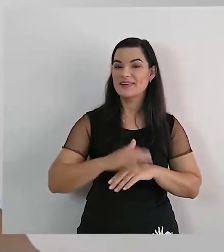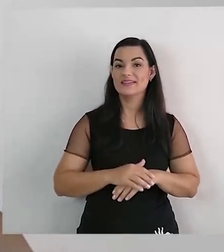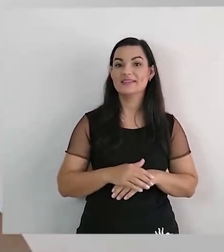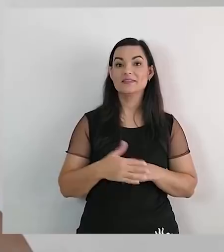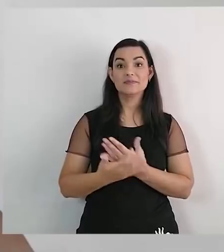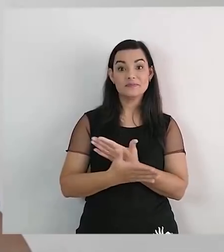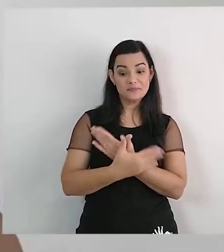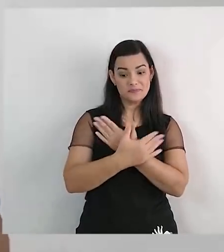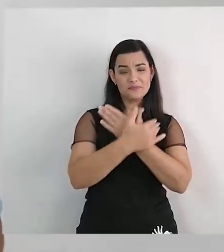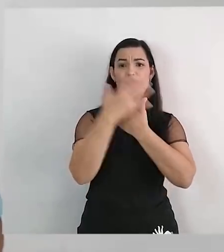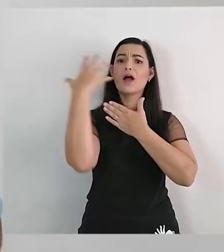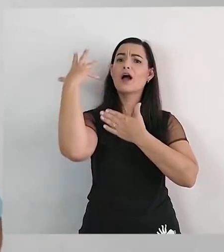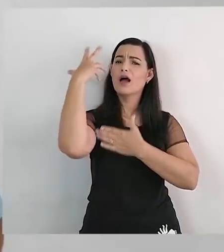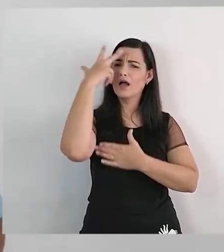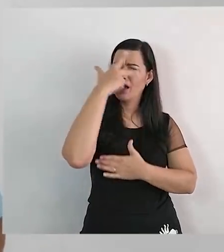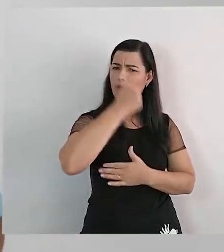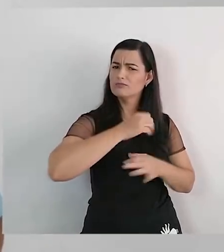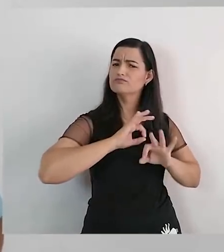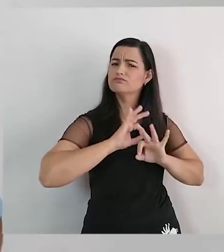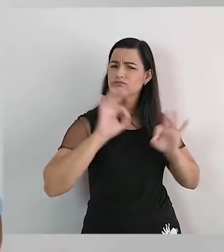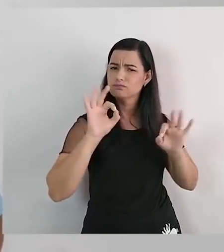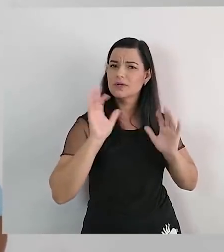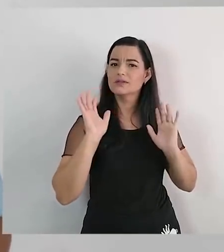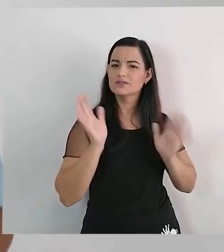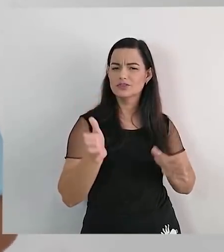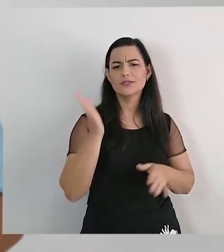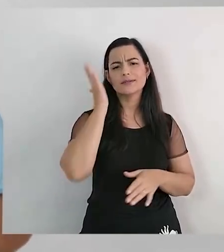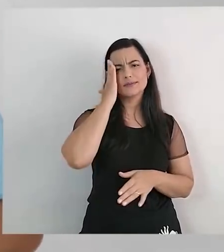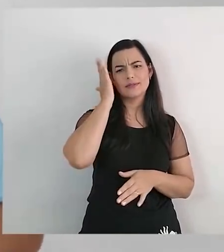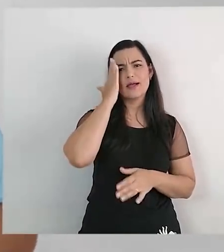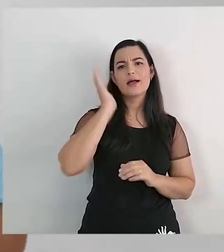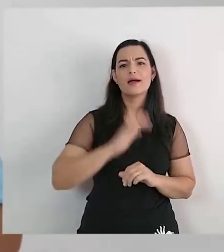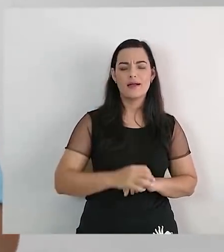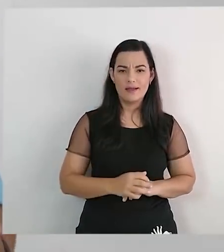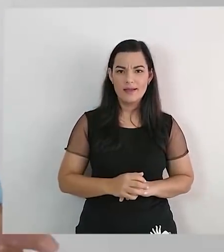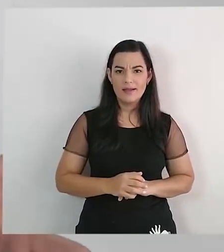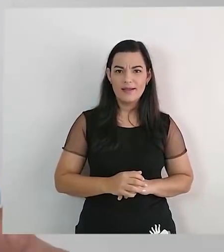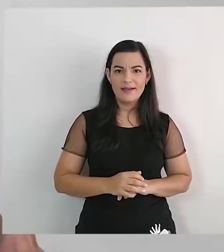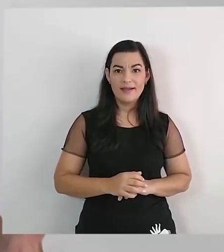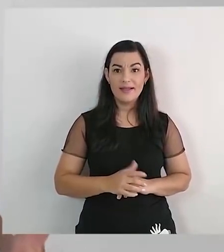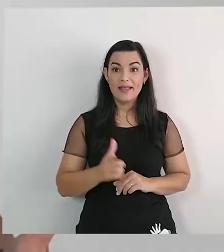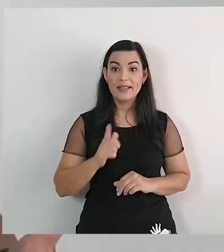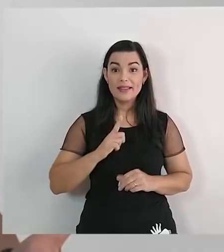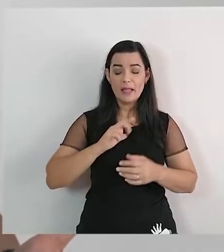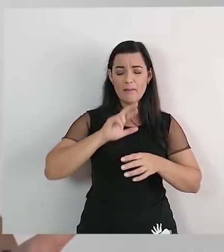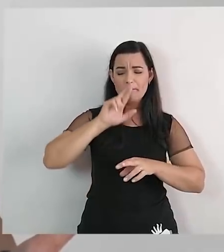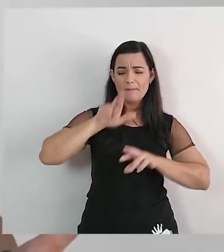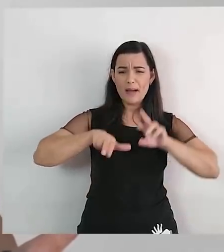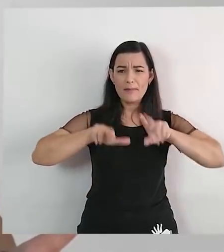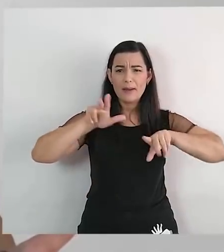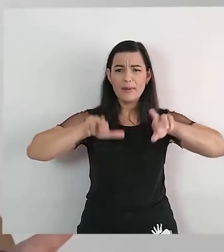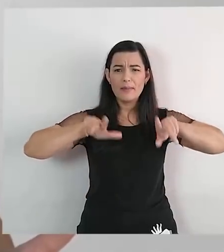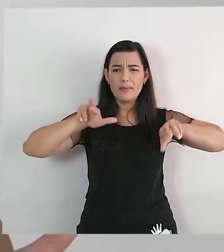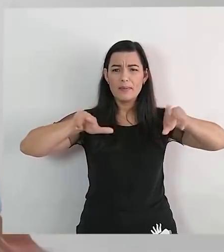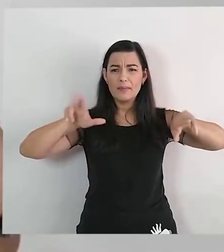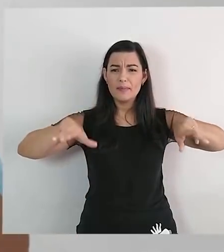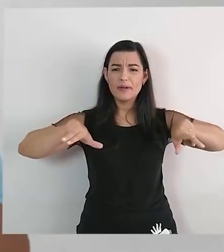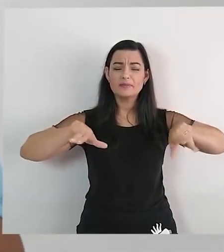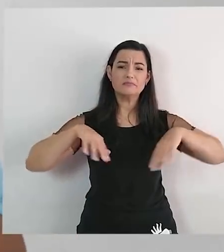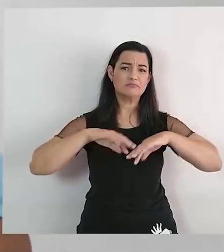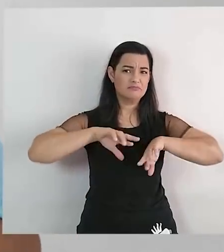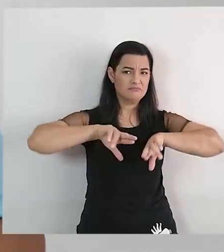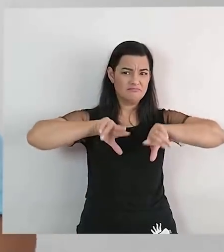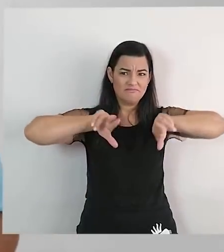Elas são lindas, isso nós já sabemos. Possui uma grande diversidade de formas e